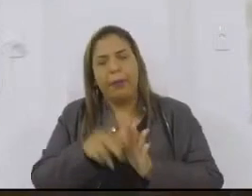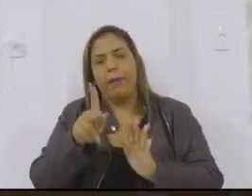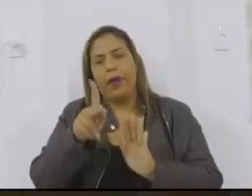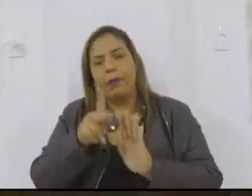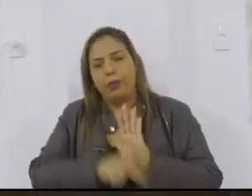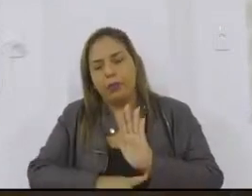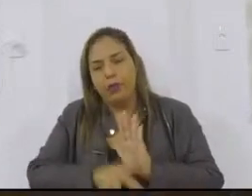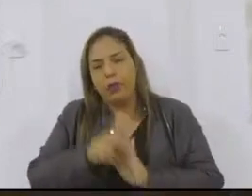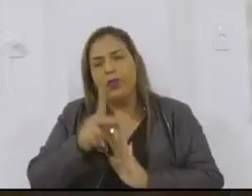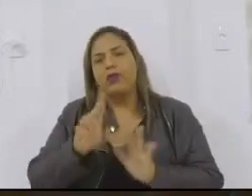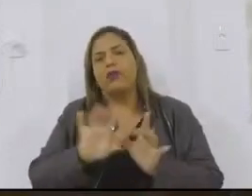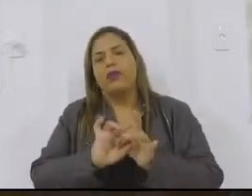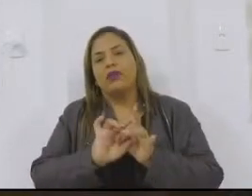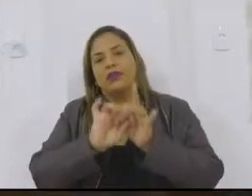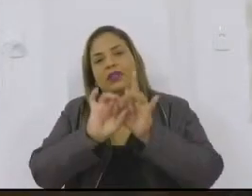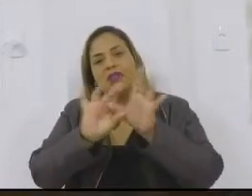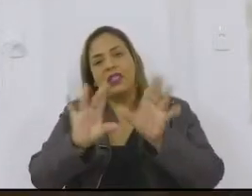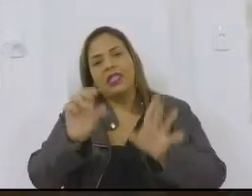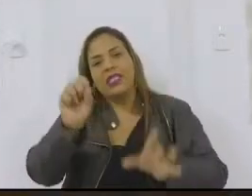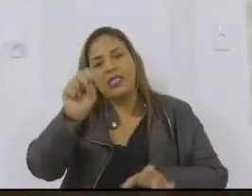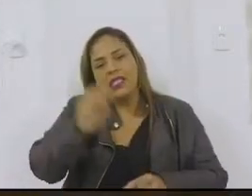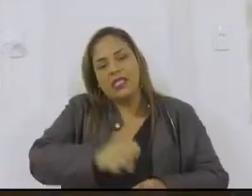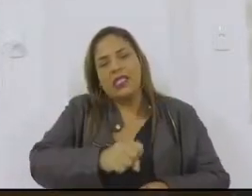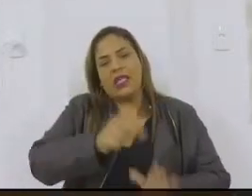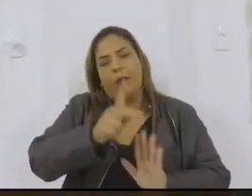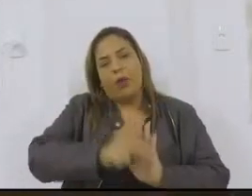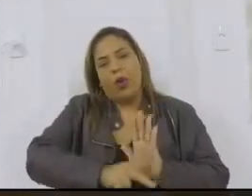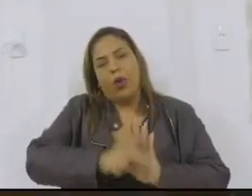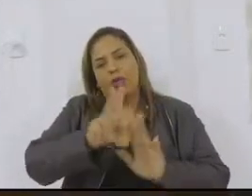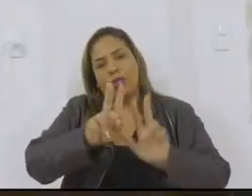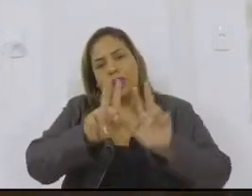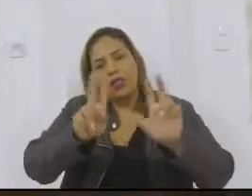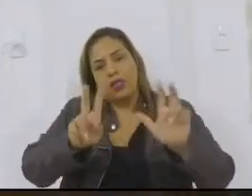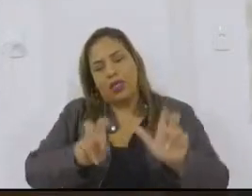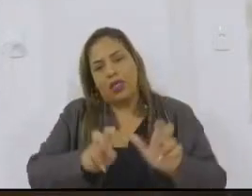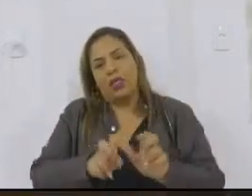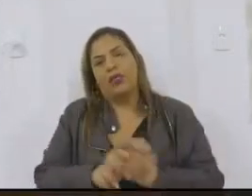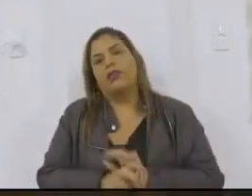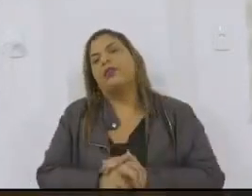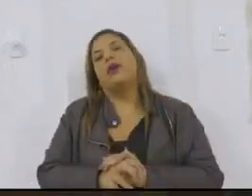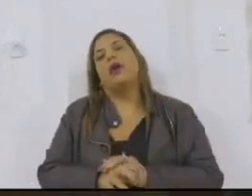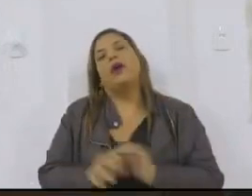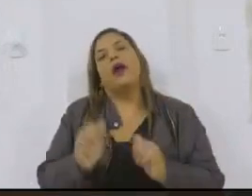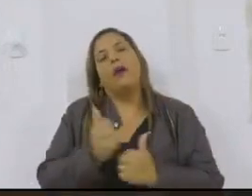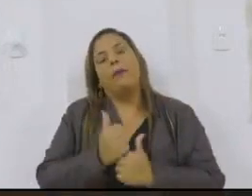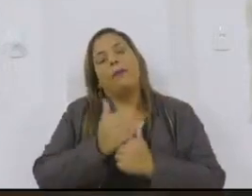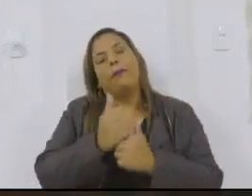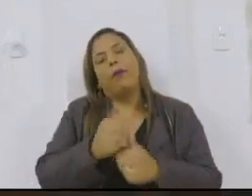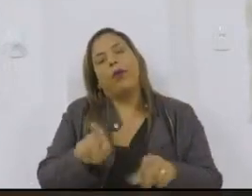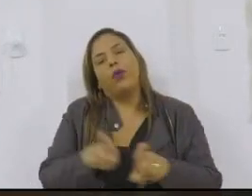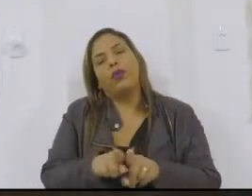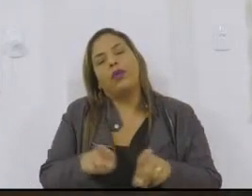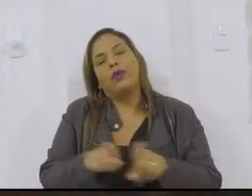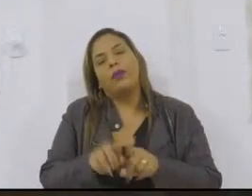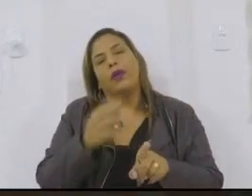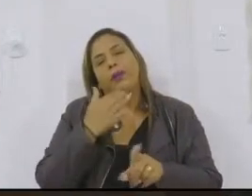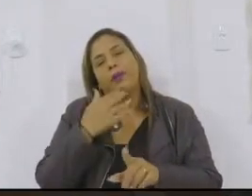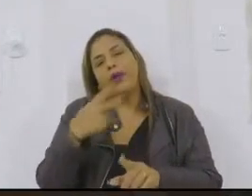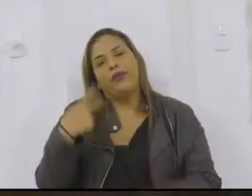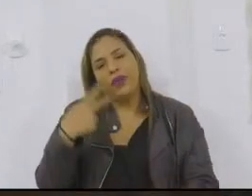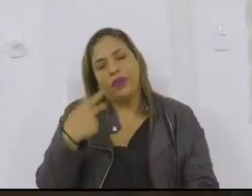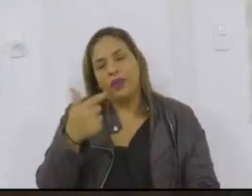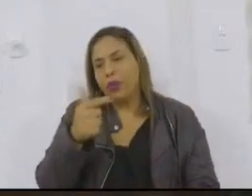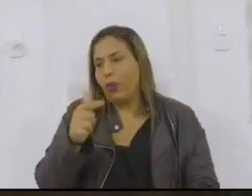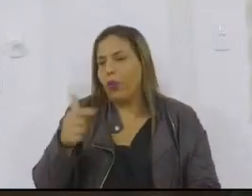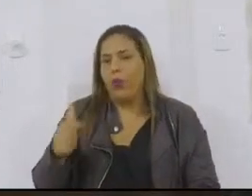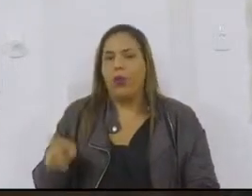emite parecer favorável à aprovação do referido projeto de lei e conta com o apoio dos pares dessa casa para que seja aprovado em plenário. Comissão de